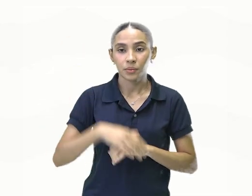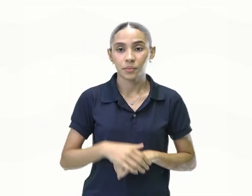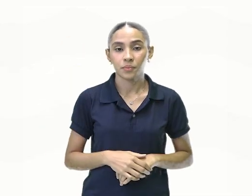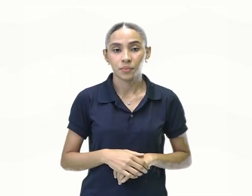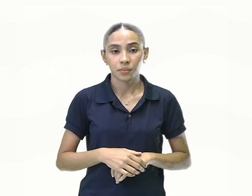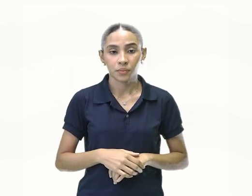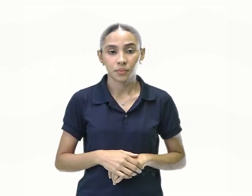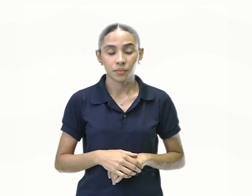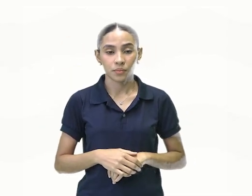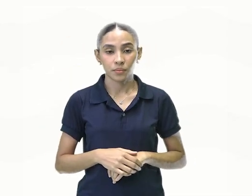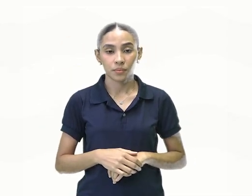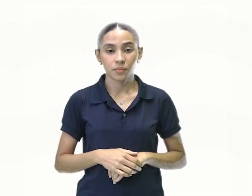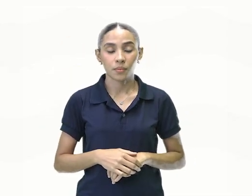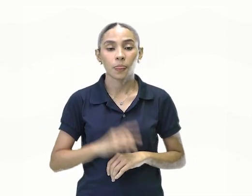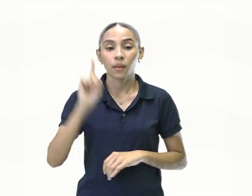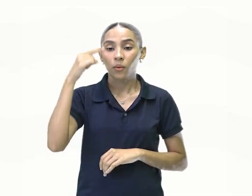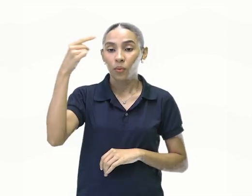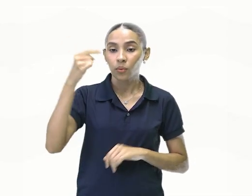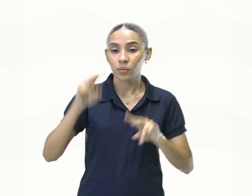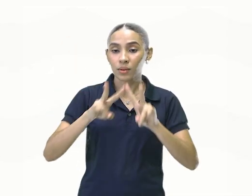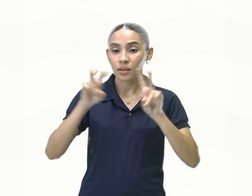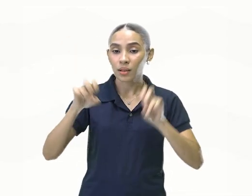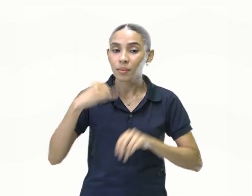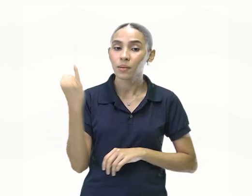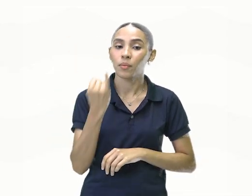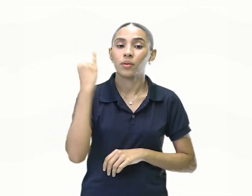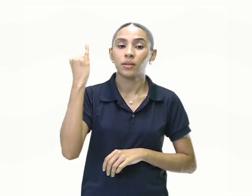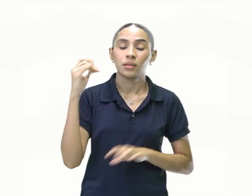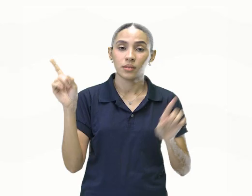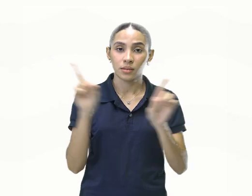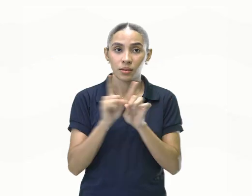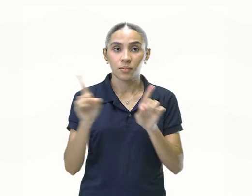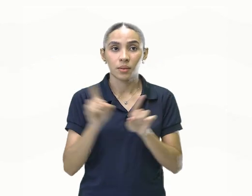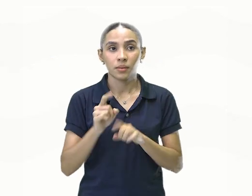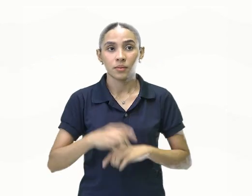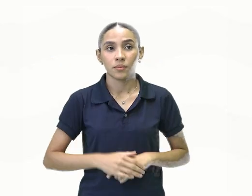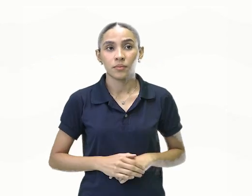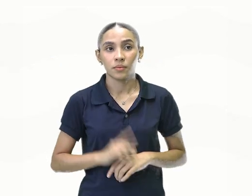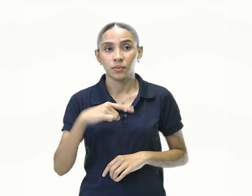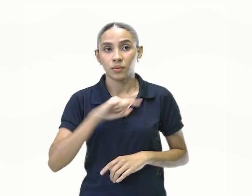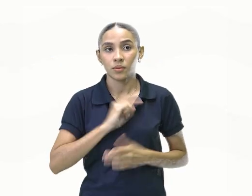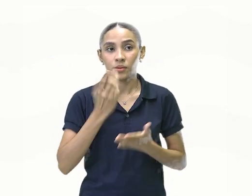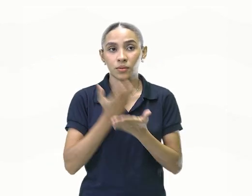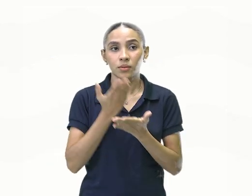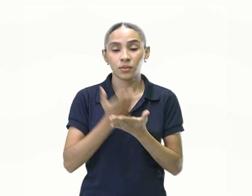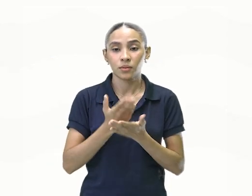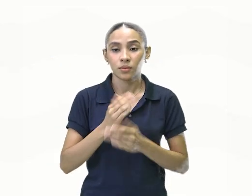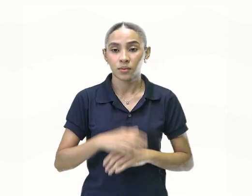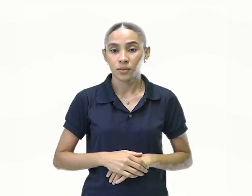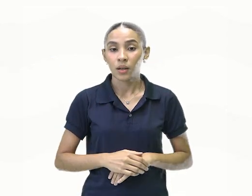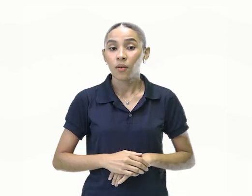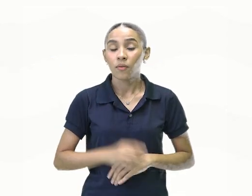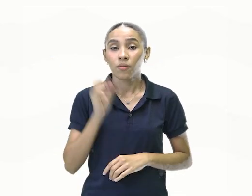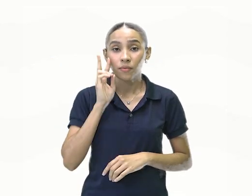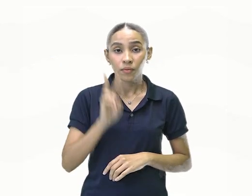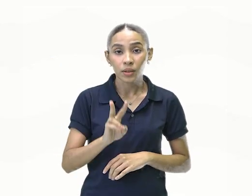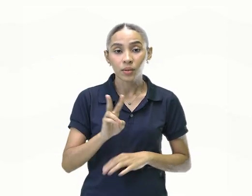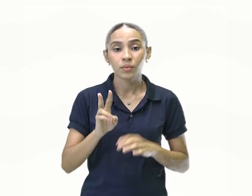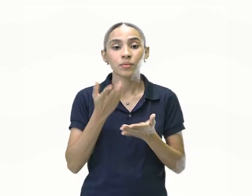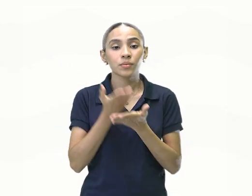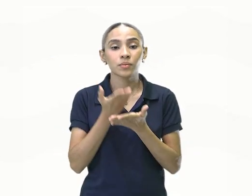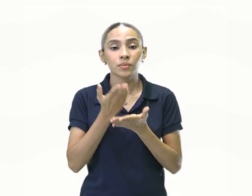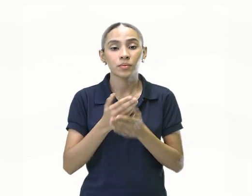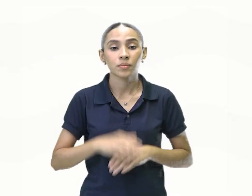propagação da luz. Outro assunto também muito importante que estudamos aí,